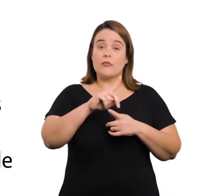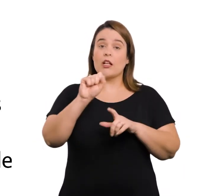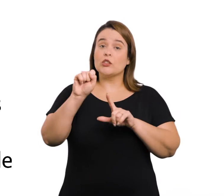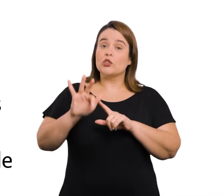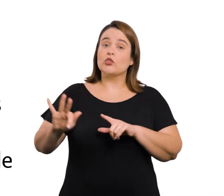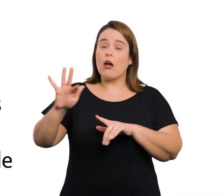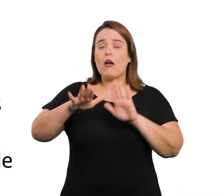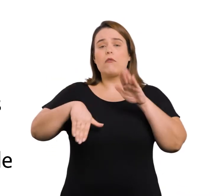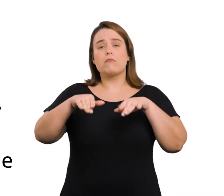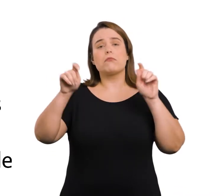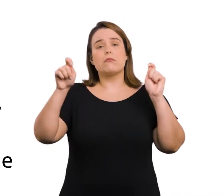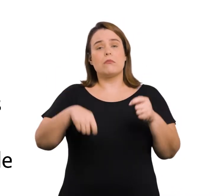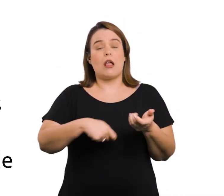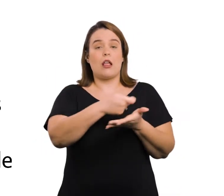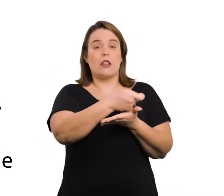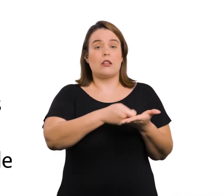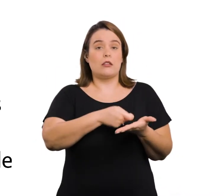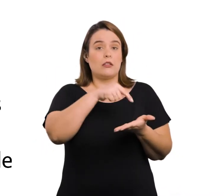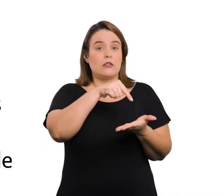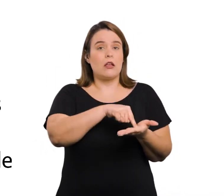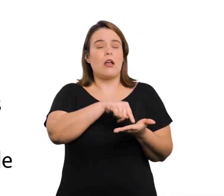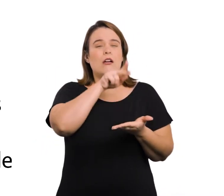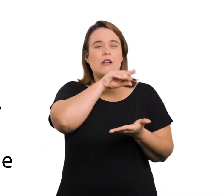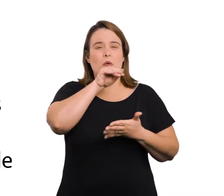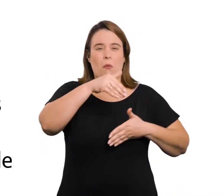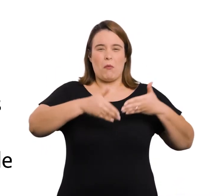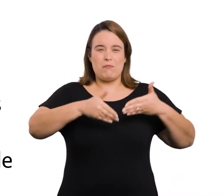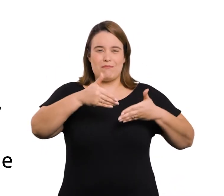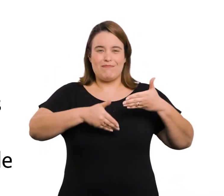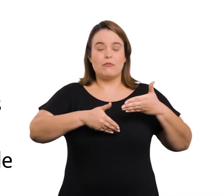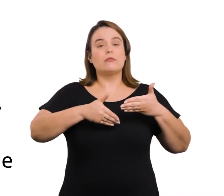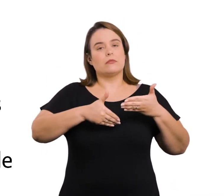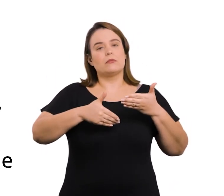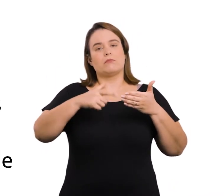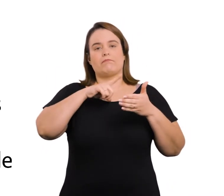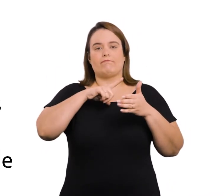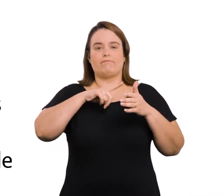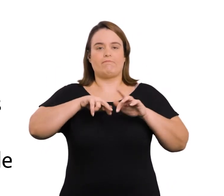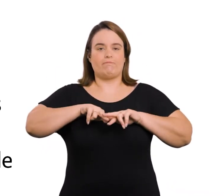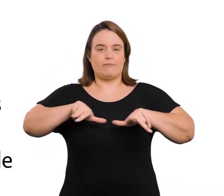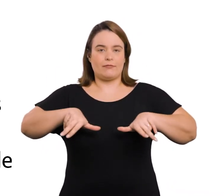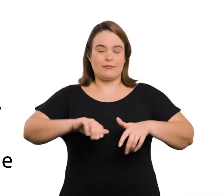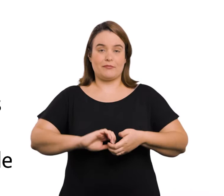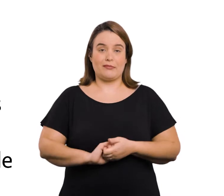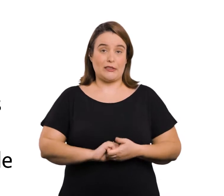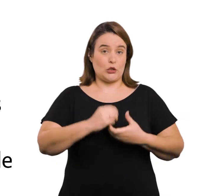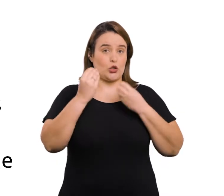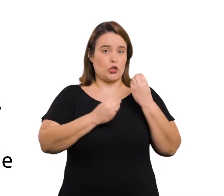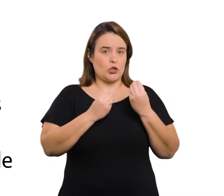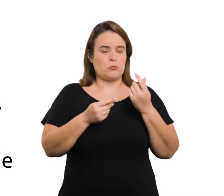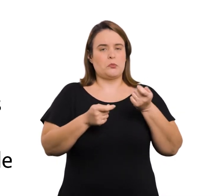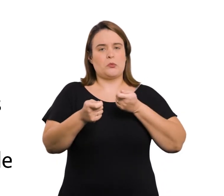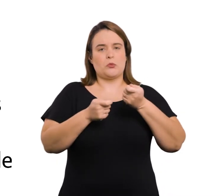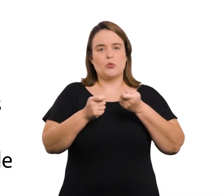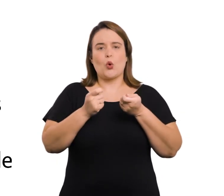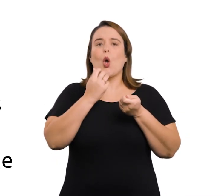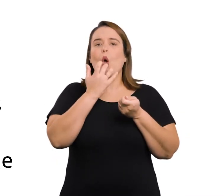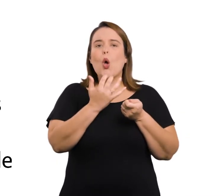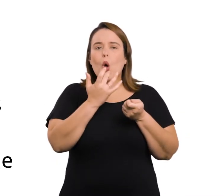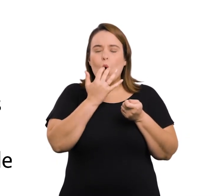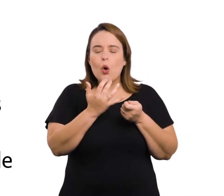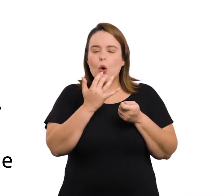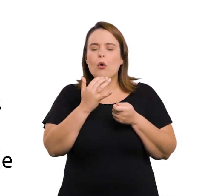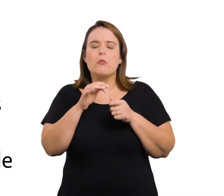softwares permitem a leitura do texto por meio de voz sintetizada e uma série de opções, tais como ajustes